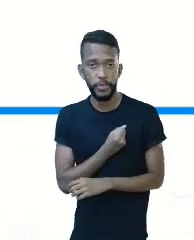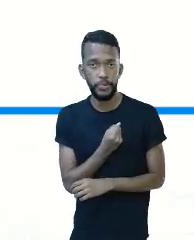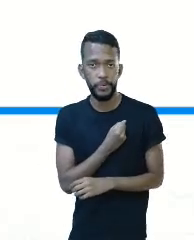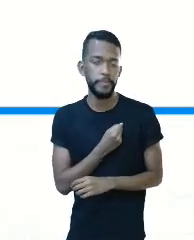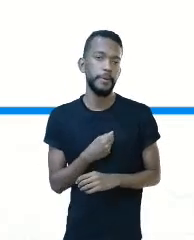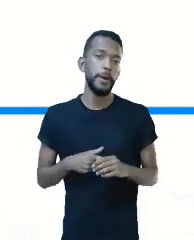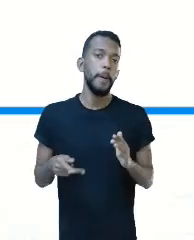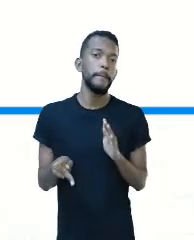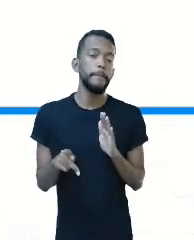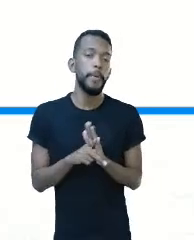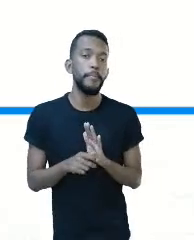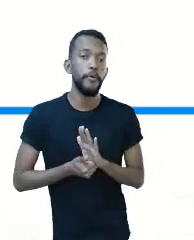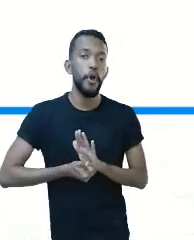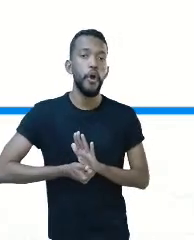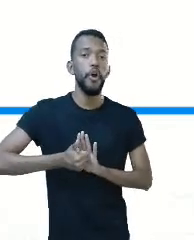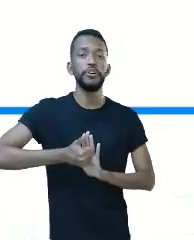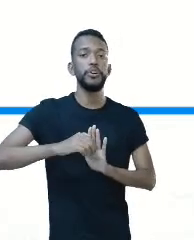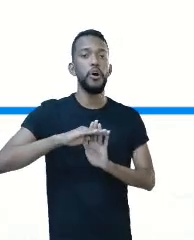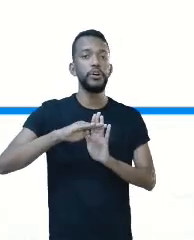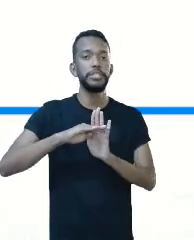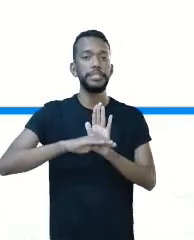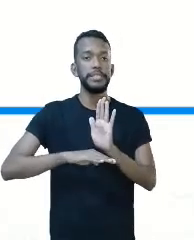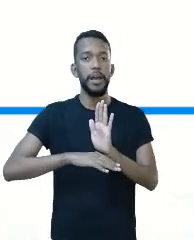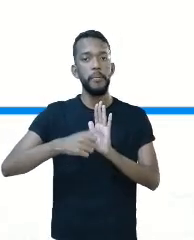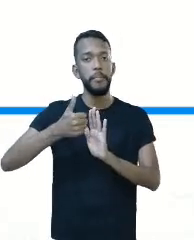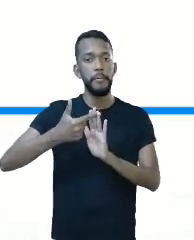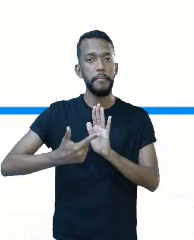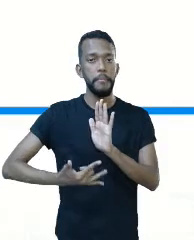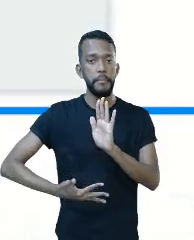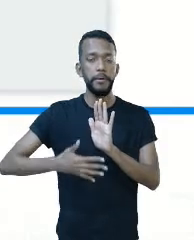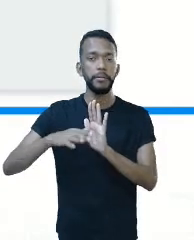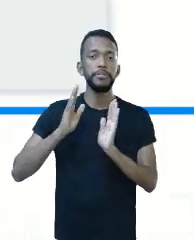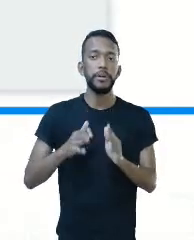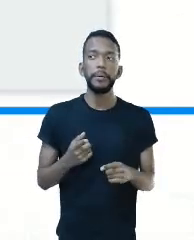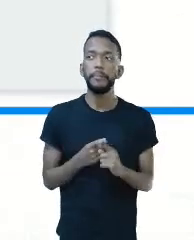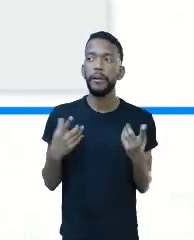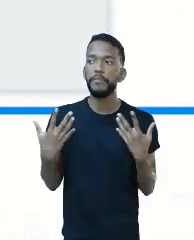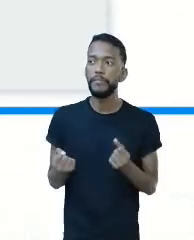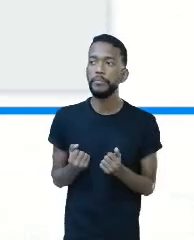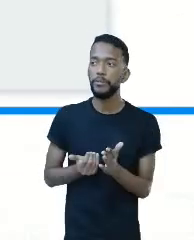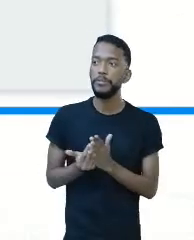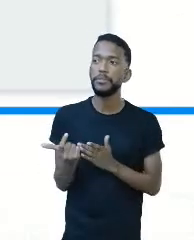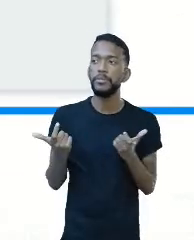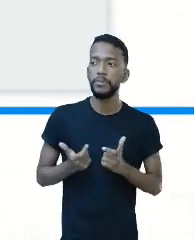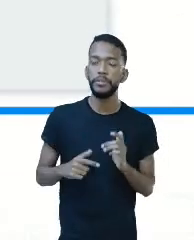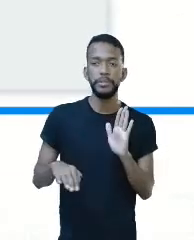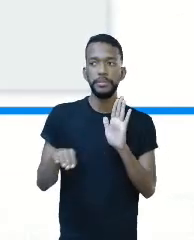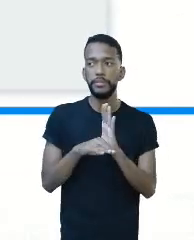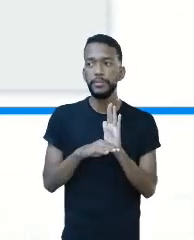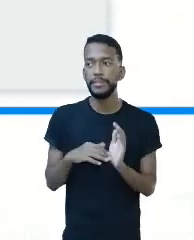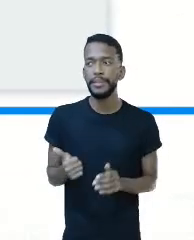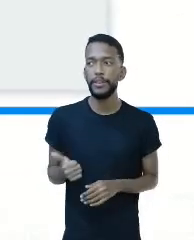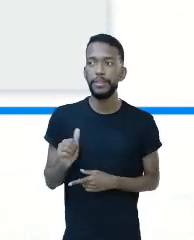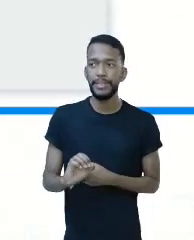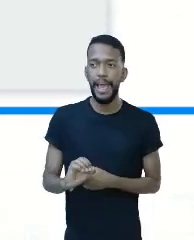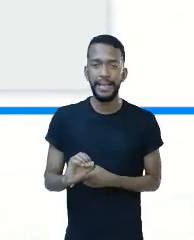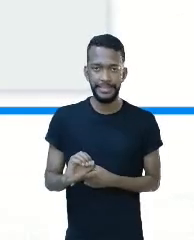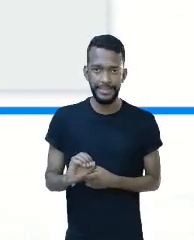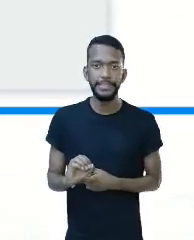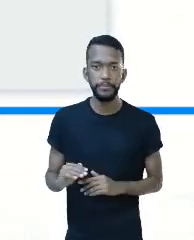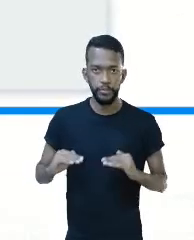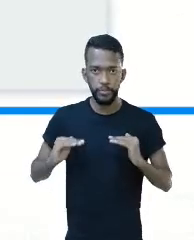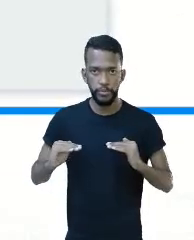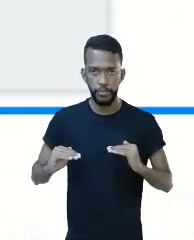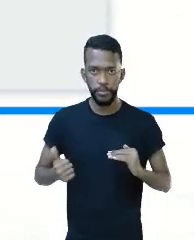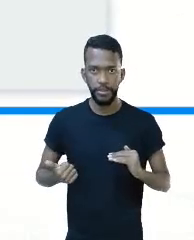números ordinais, que vocês já aprenderam. Só que olha onde é que nós vamos começar? Ela está ali, ó,